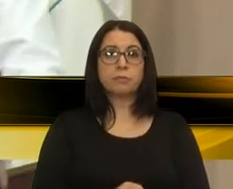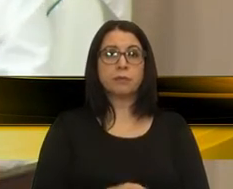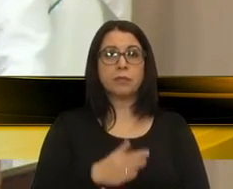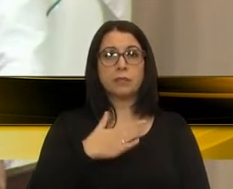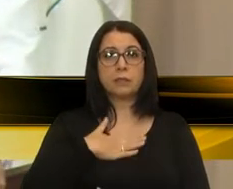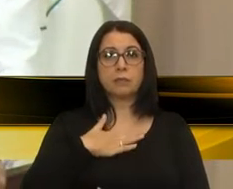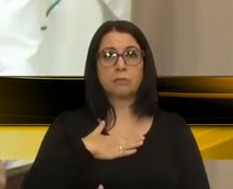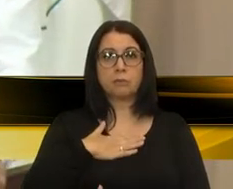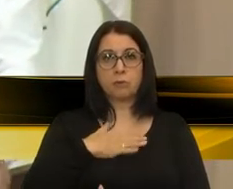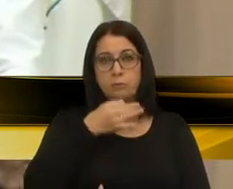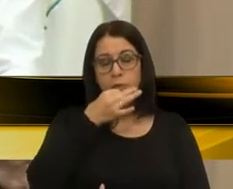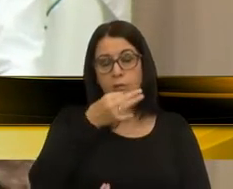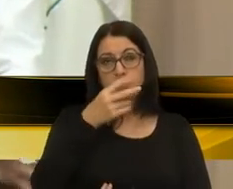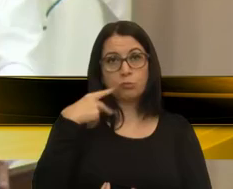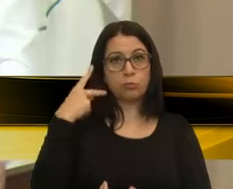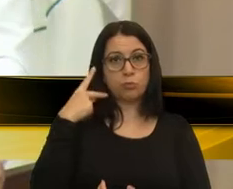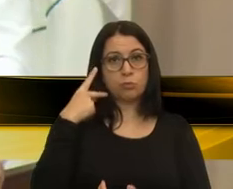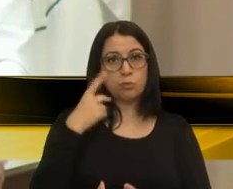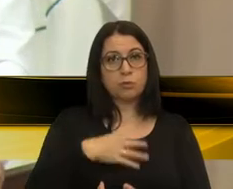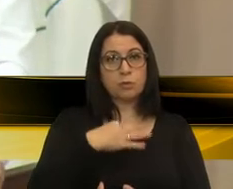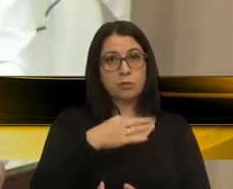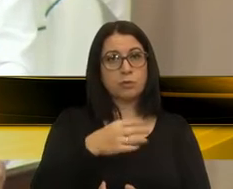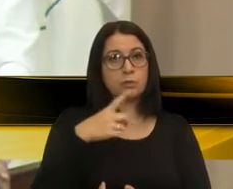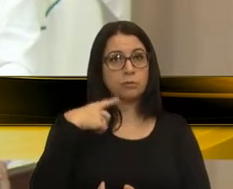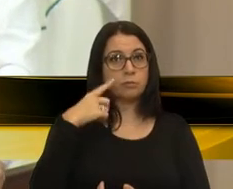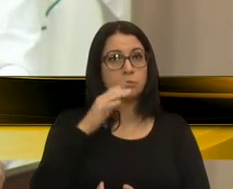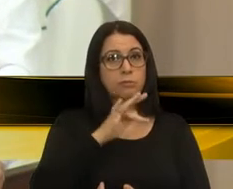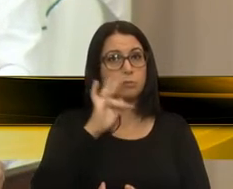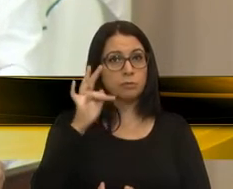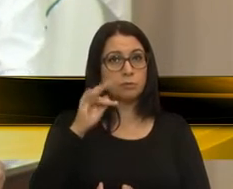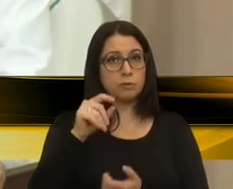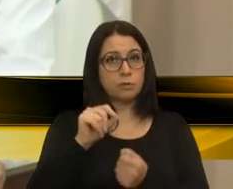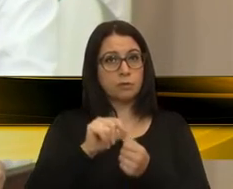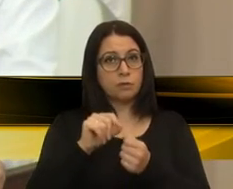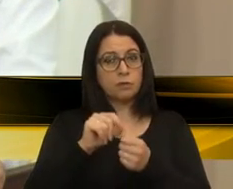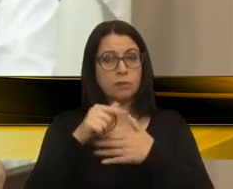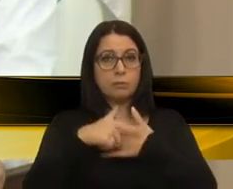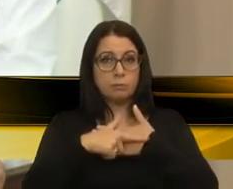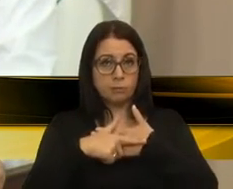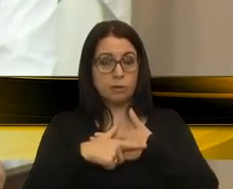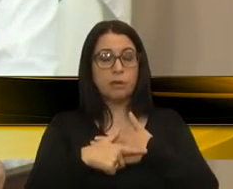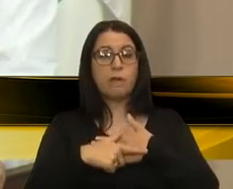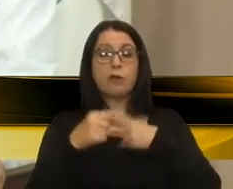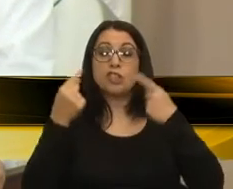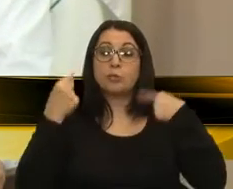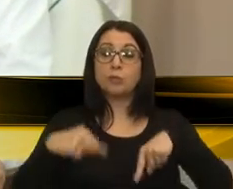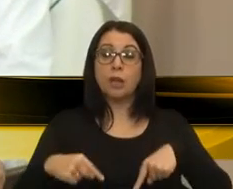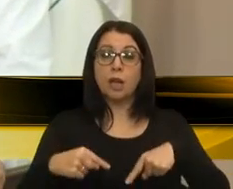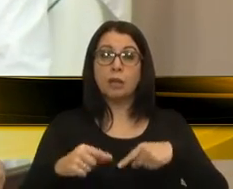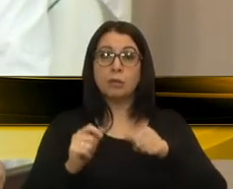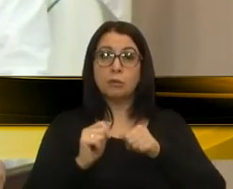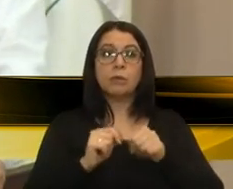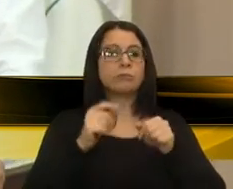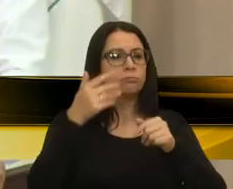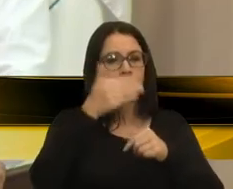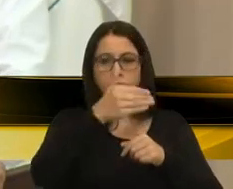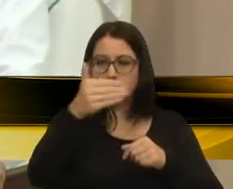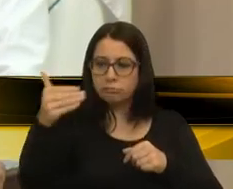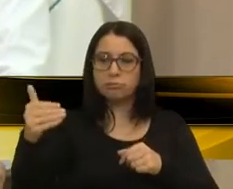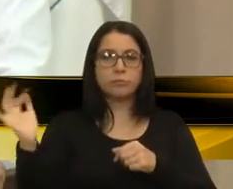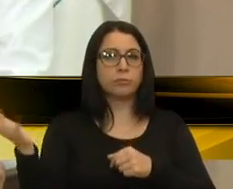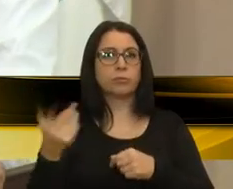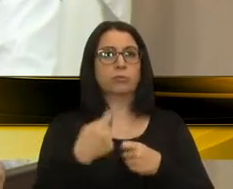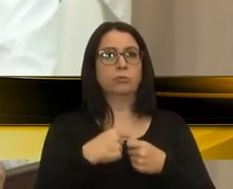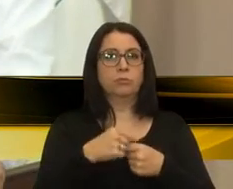campo político, eu fui candidato a deputado federal, né, cumpri essa tarefa, foi disputado palmo a palmo dessa